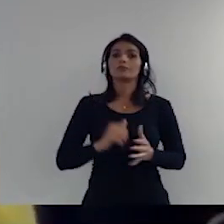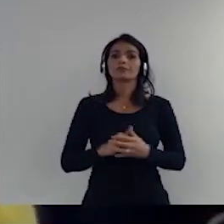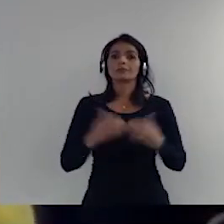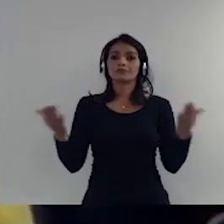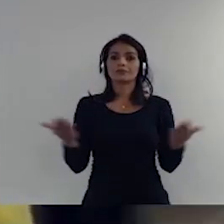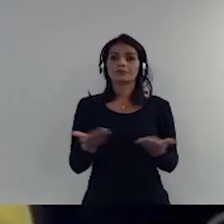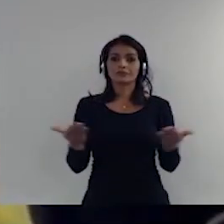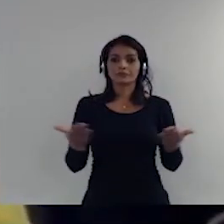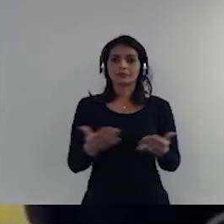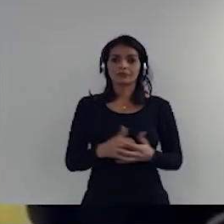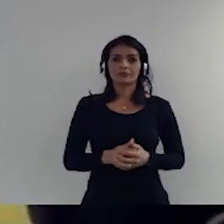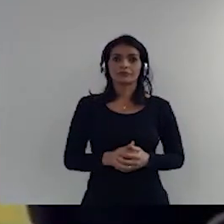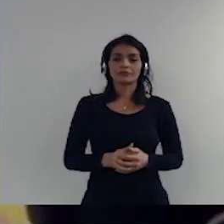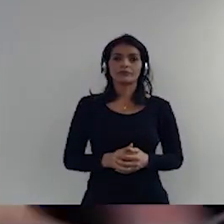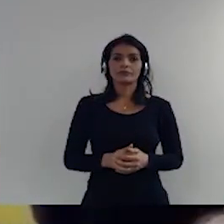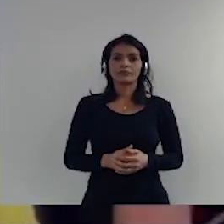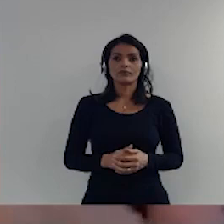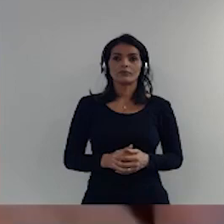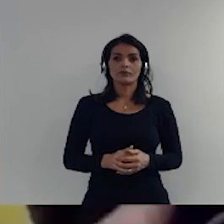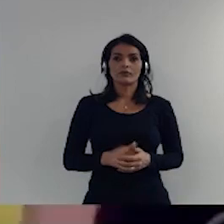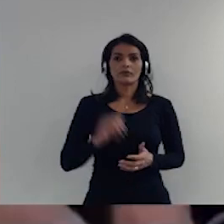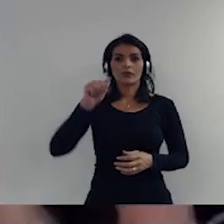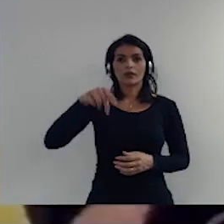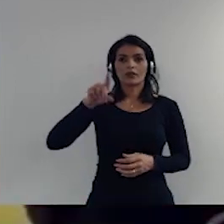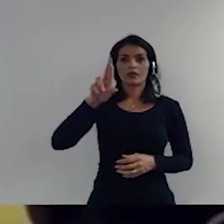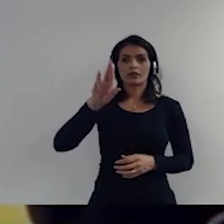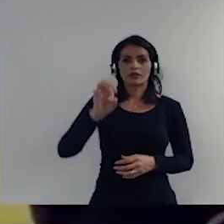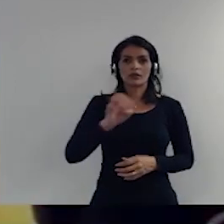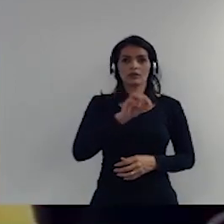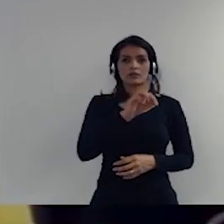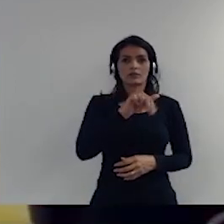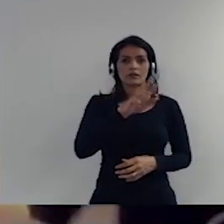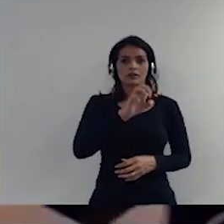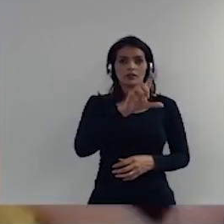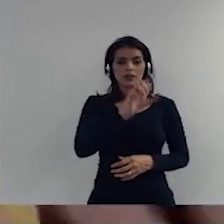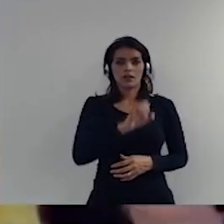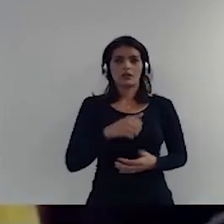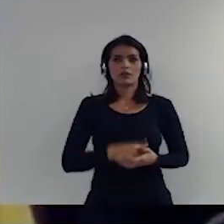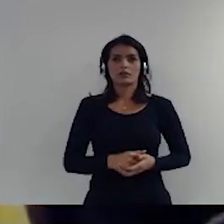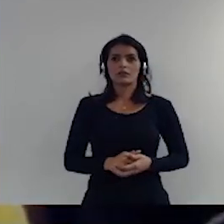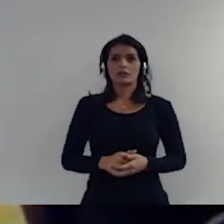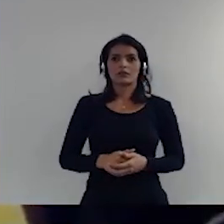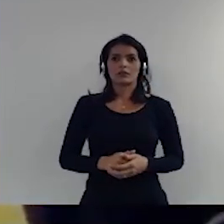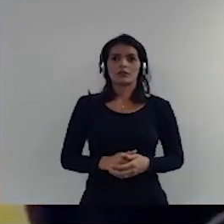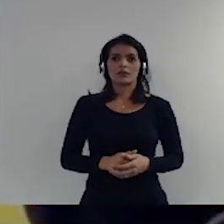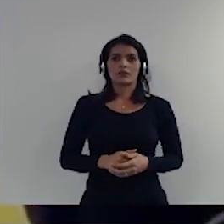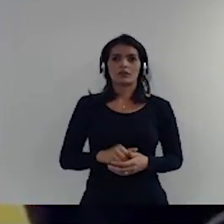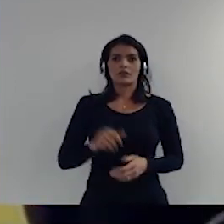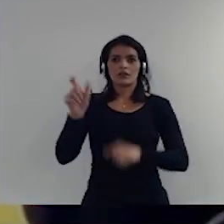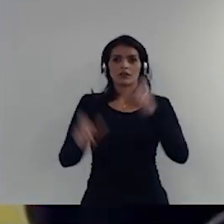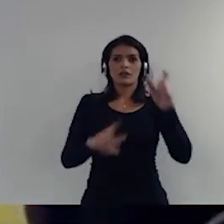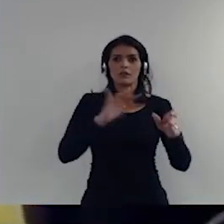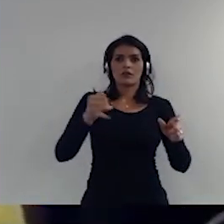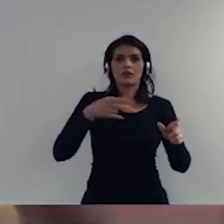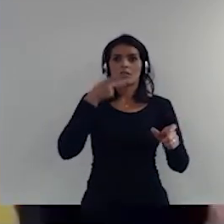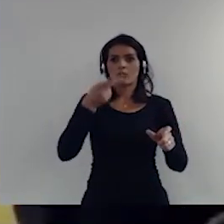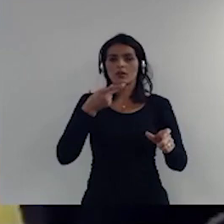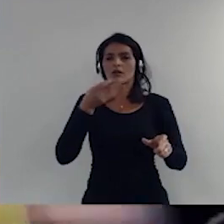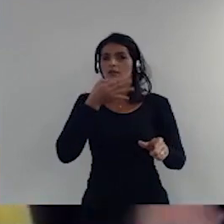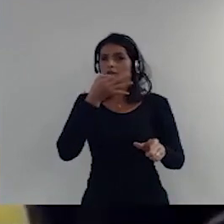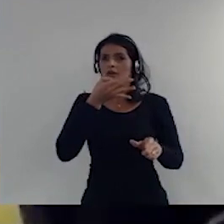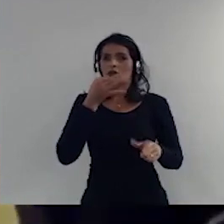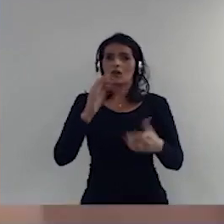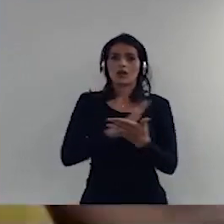para os demais colegas, doutora Andréa, doutora Daniele e doutor Renan, para fazerem alguma consideração, enfim,